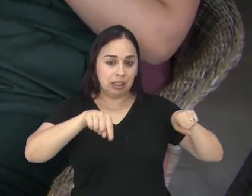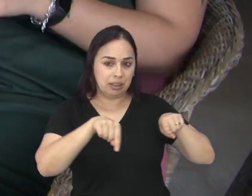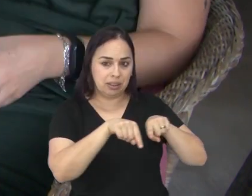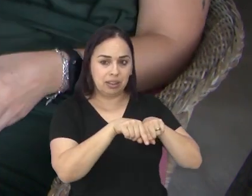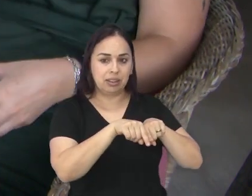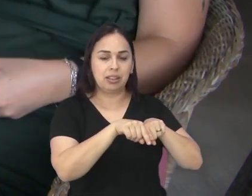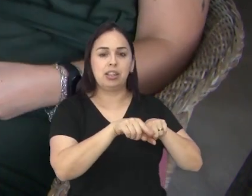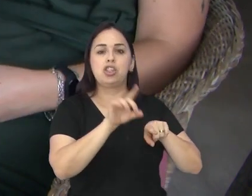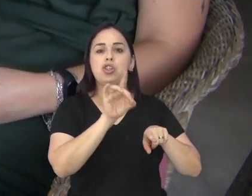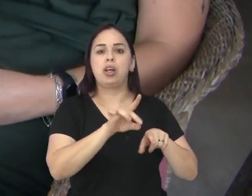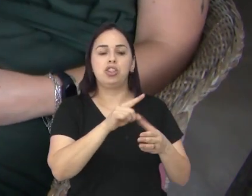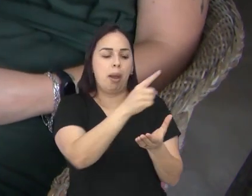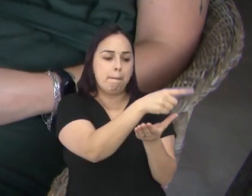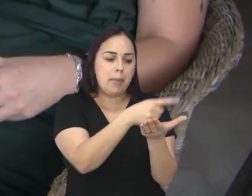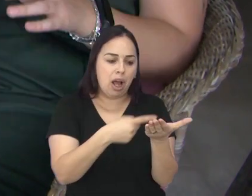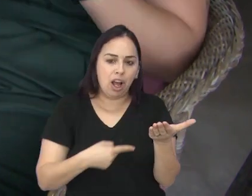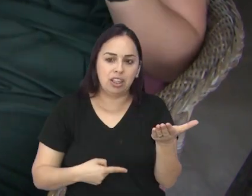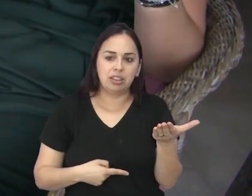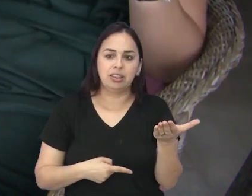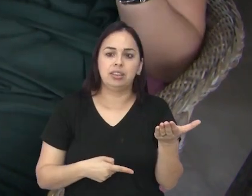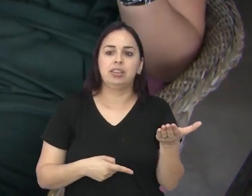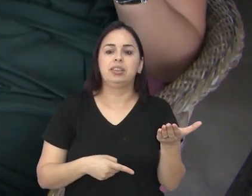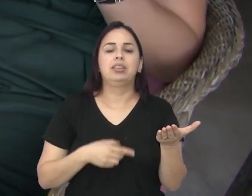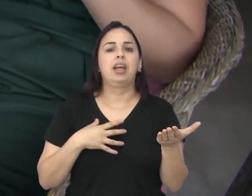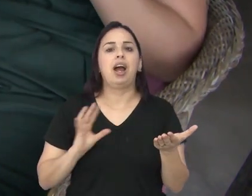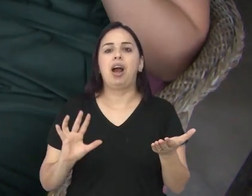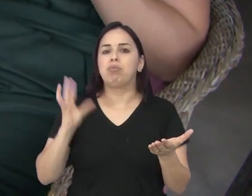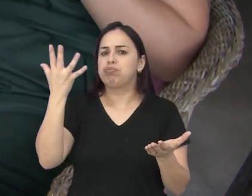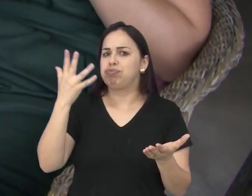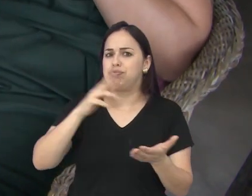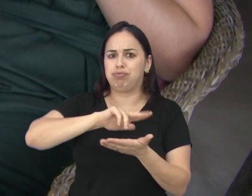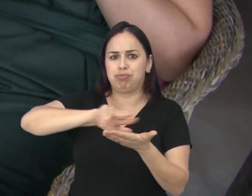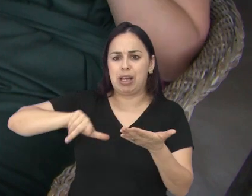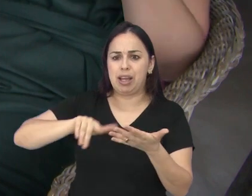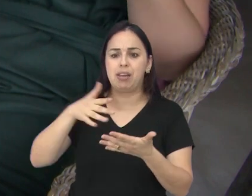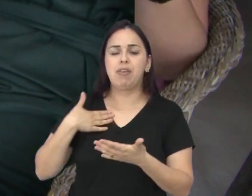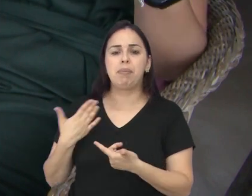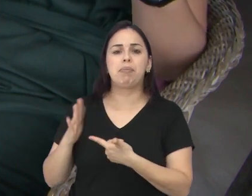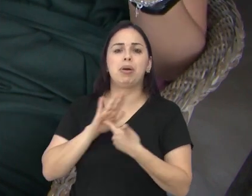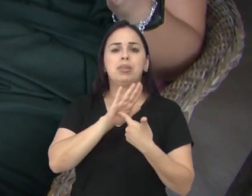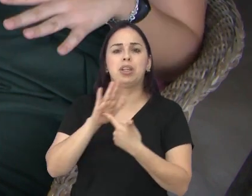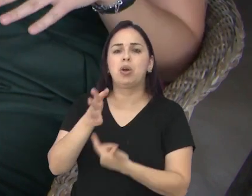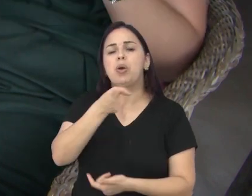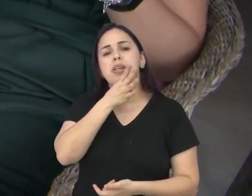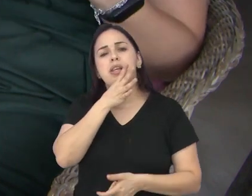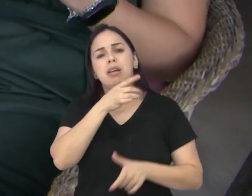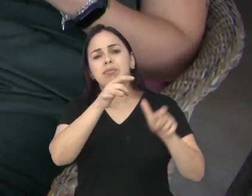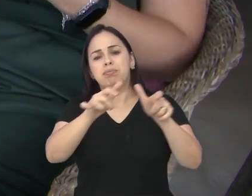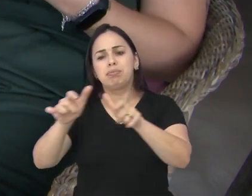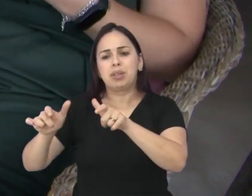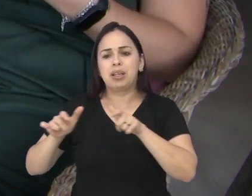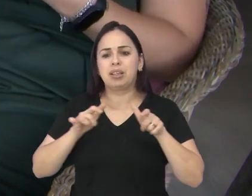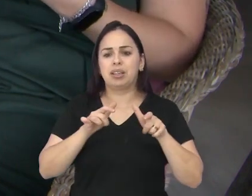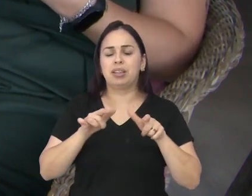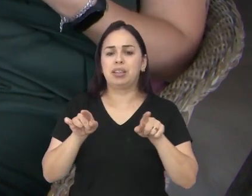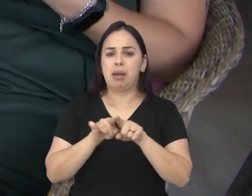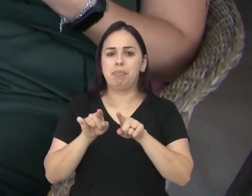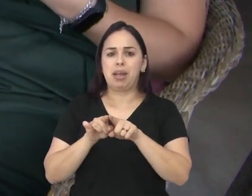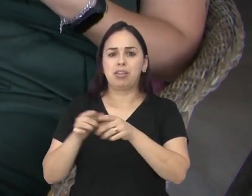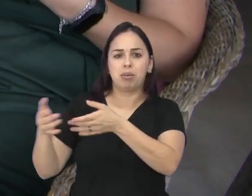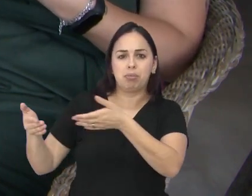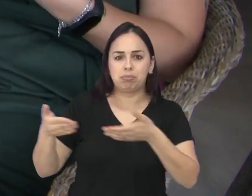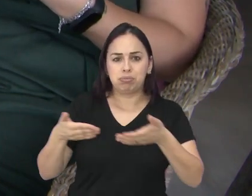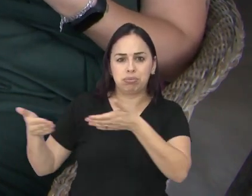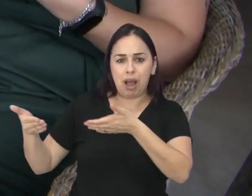de encadernação, né? Tem várias coisas acontecendo aqui. Aí o Fábio vai levar a gente para conhecer, tem até um programa de hospedagem,